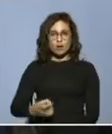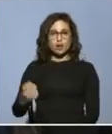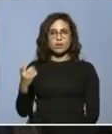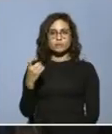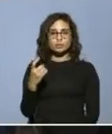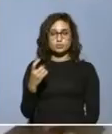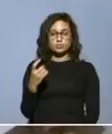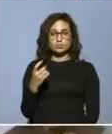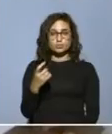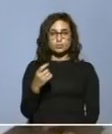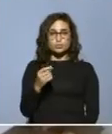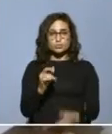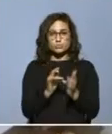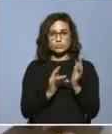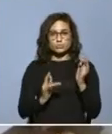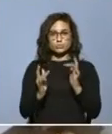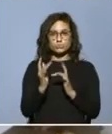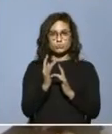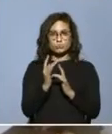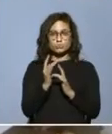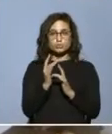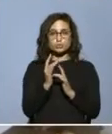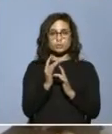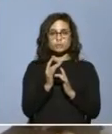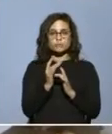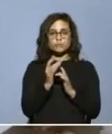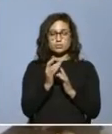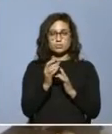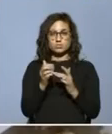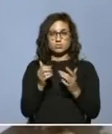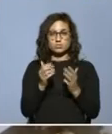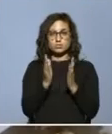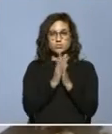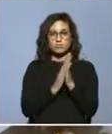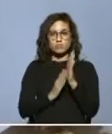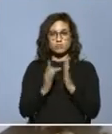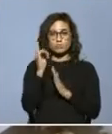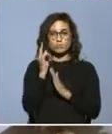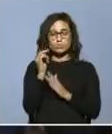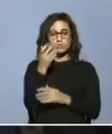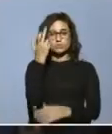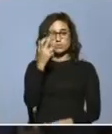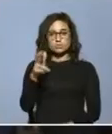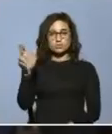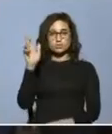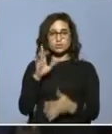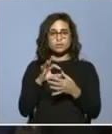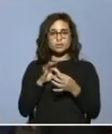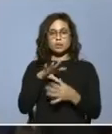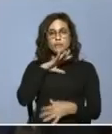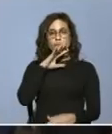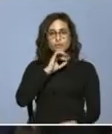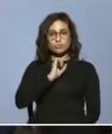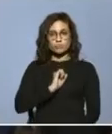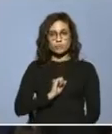paz, Jesus Cristo, Deus eterno e Filho do